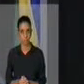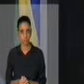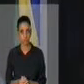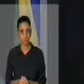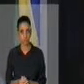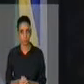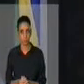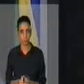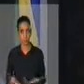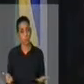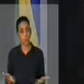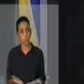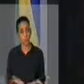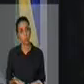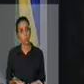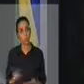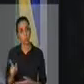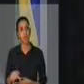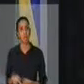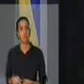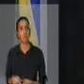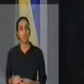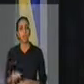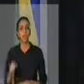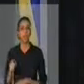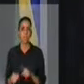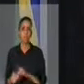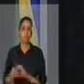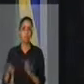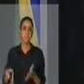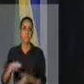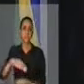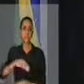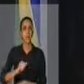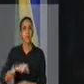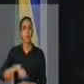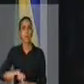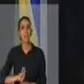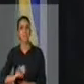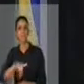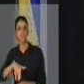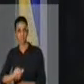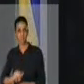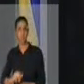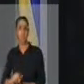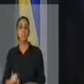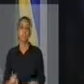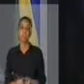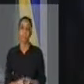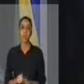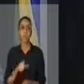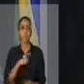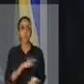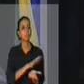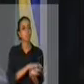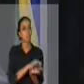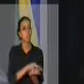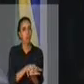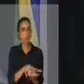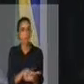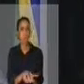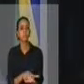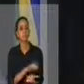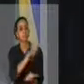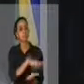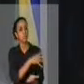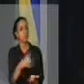por máquinas, né? Por processamento de imagens. Então, existe um grande banco de imagens, aquela imagem vai, é comparada com as demais